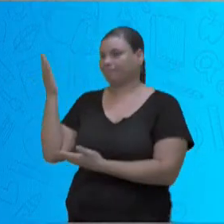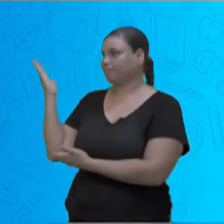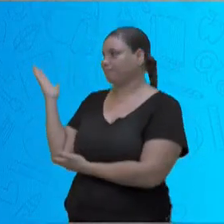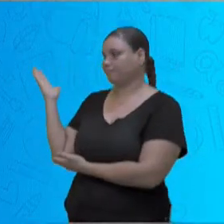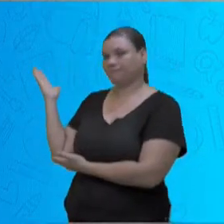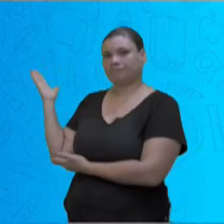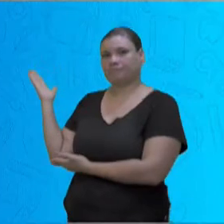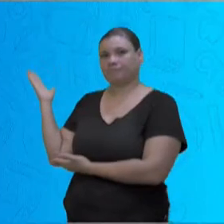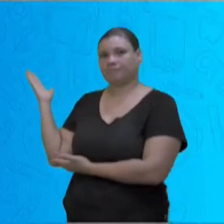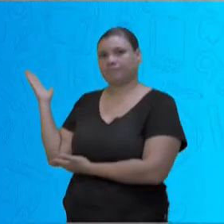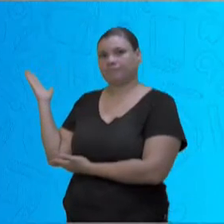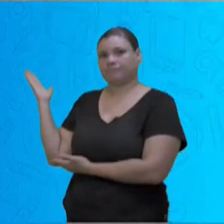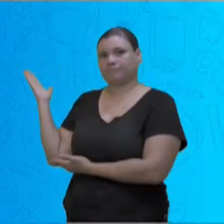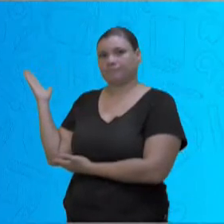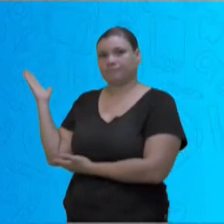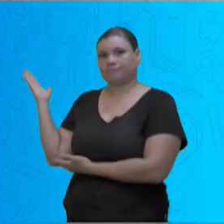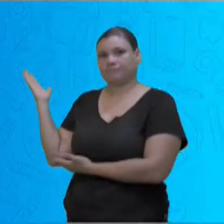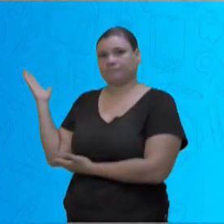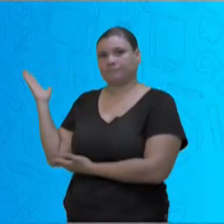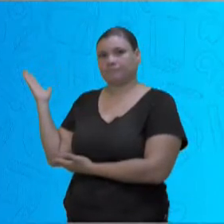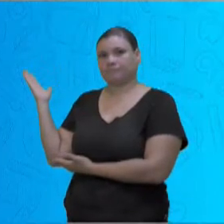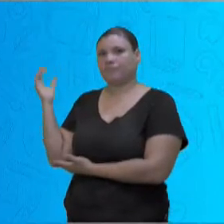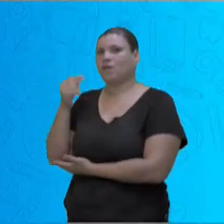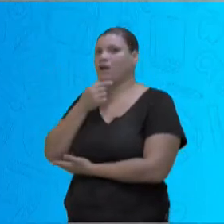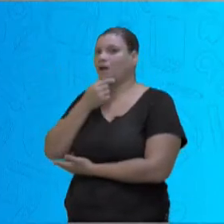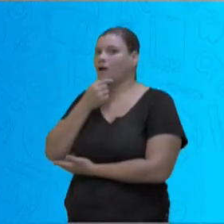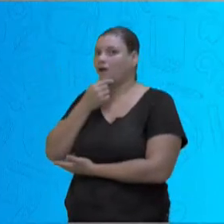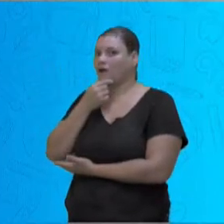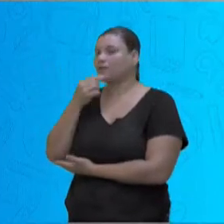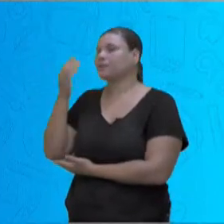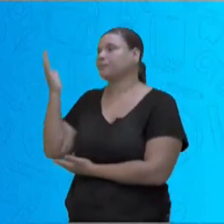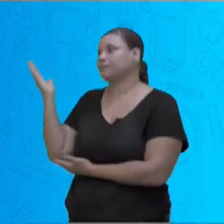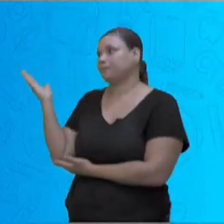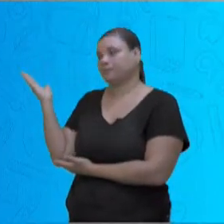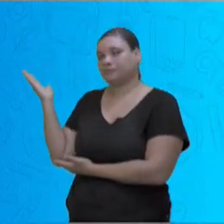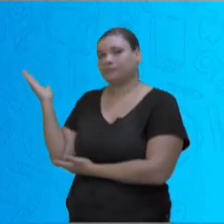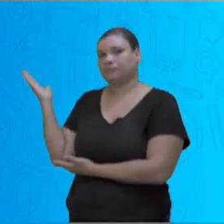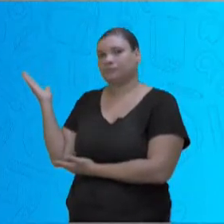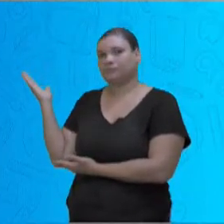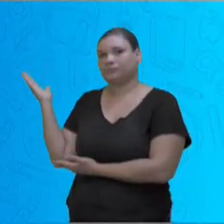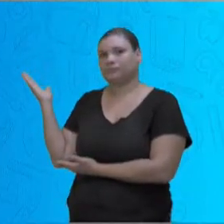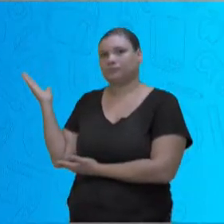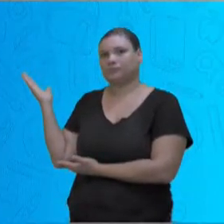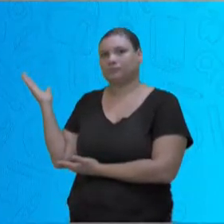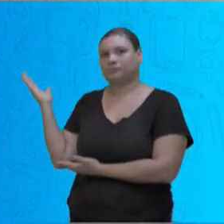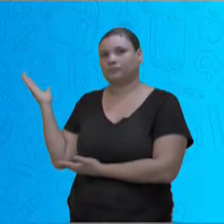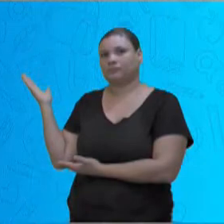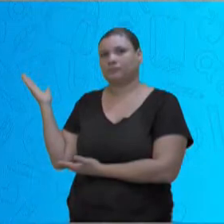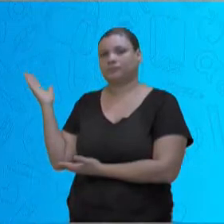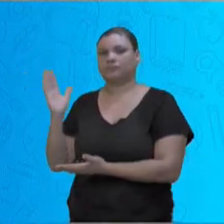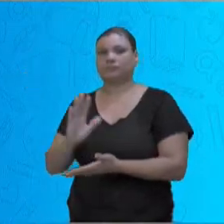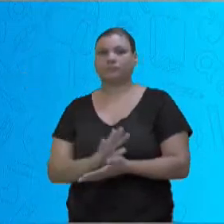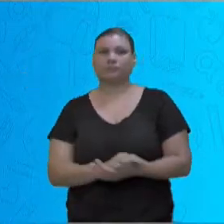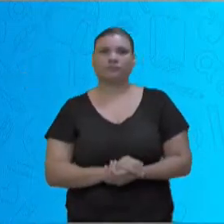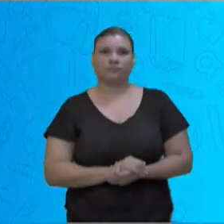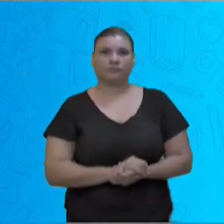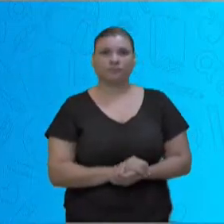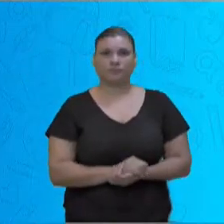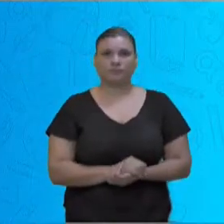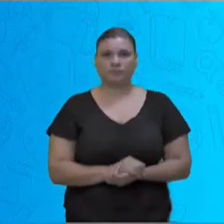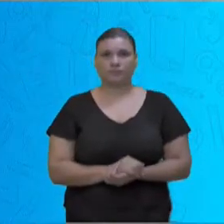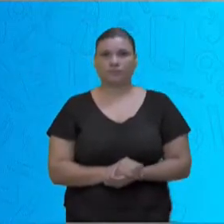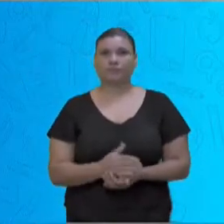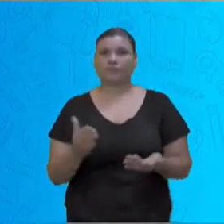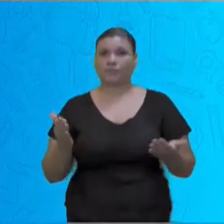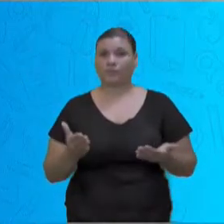not, somente isn't. Ou are not, somente aren't, ok?